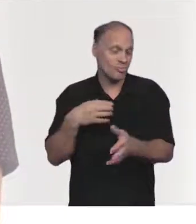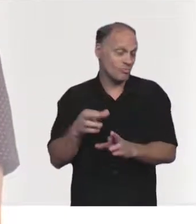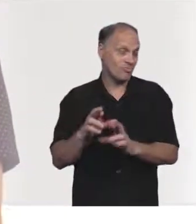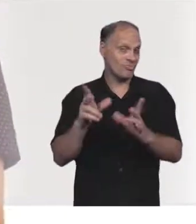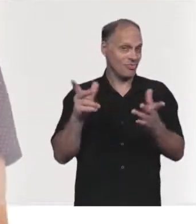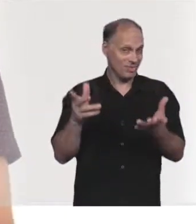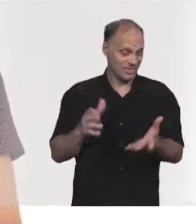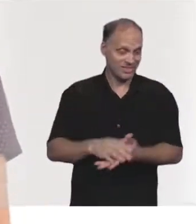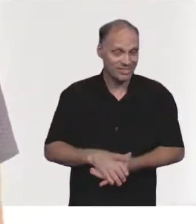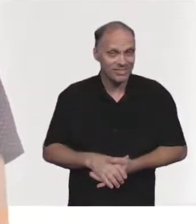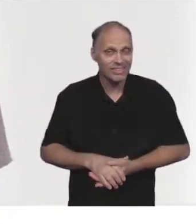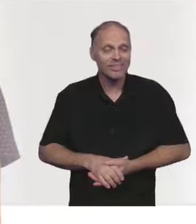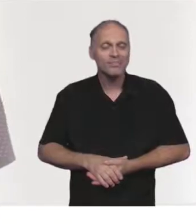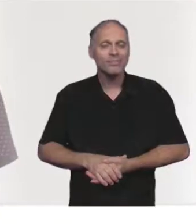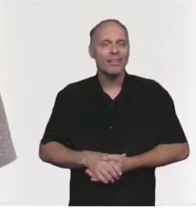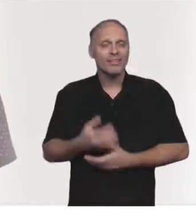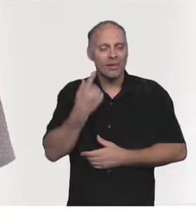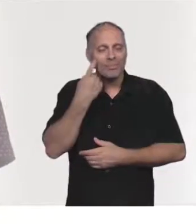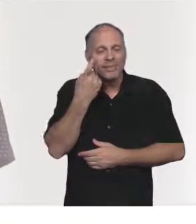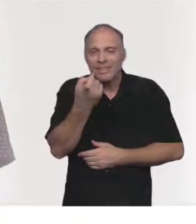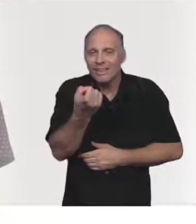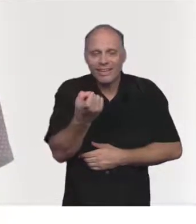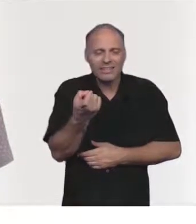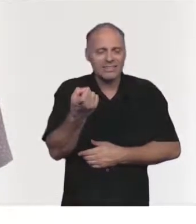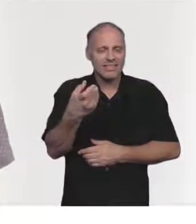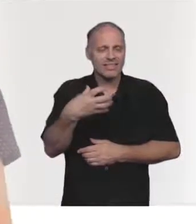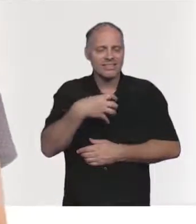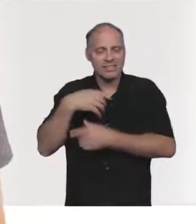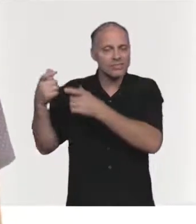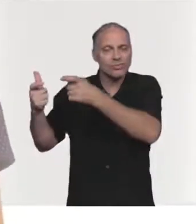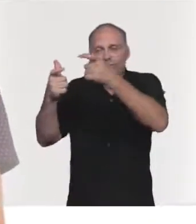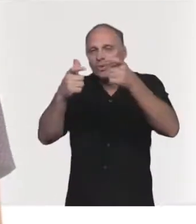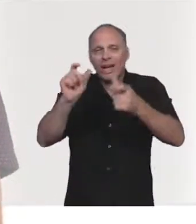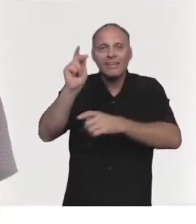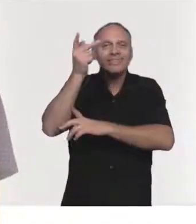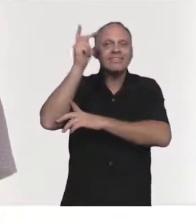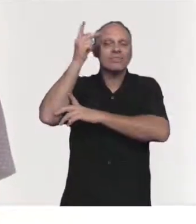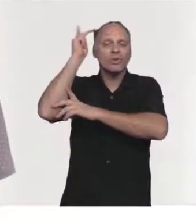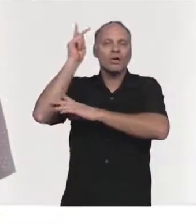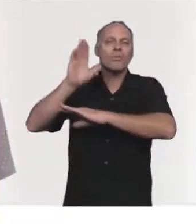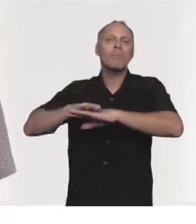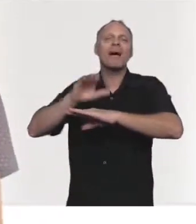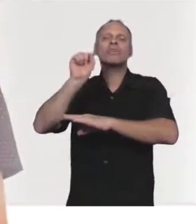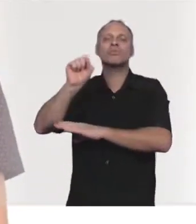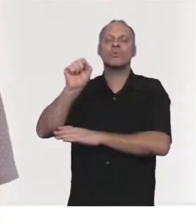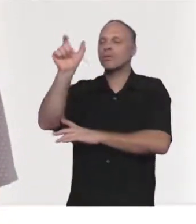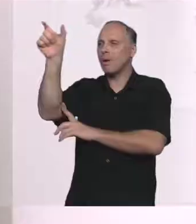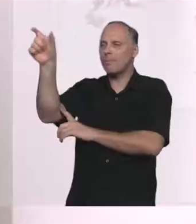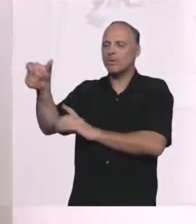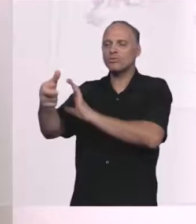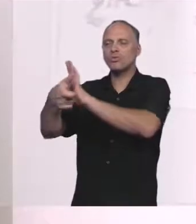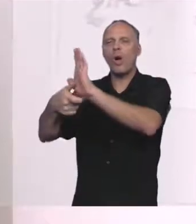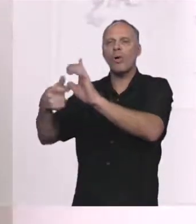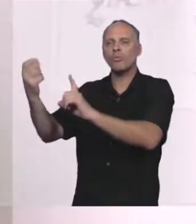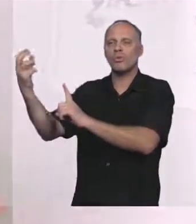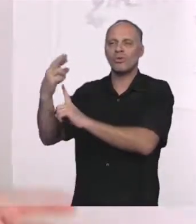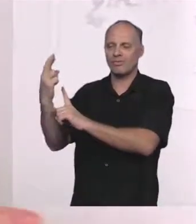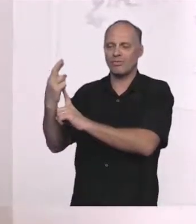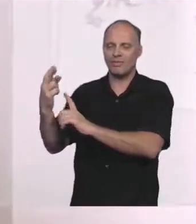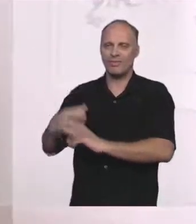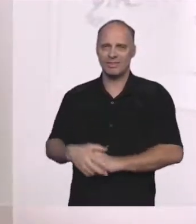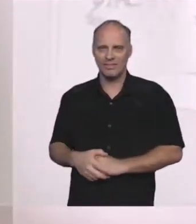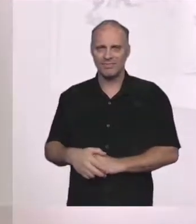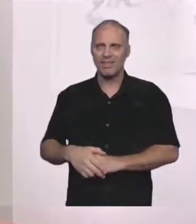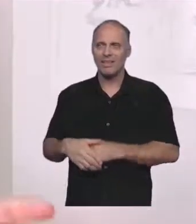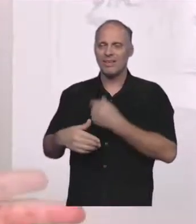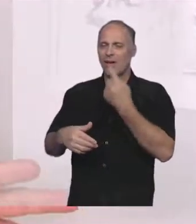hoje, né? Me interessa esses lugares históricos muito mais do que Sabe que quando eu vi